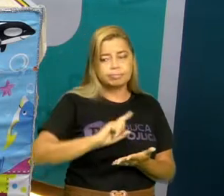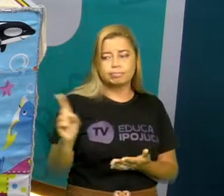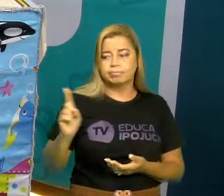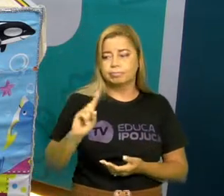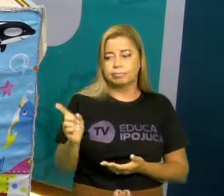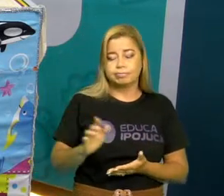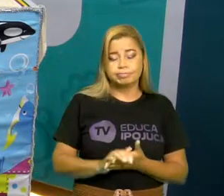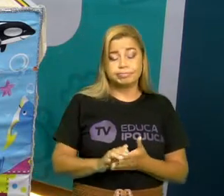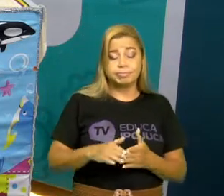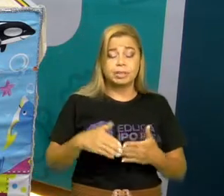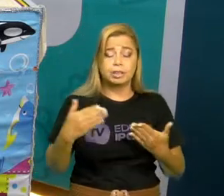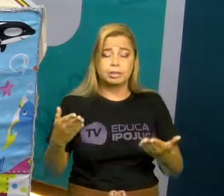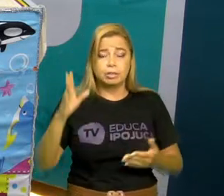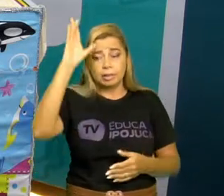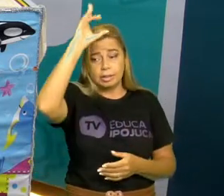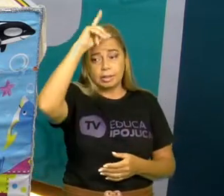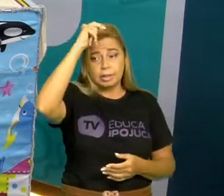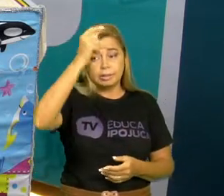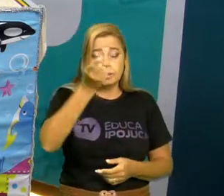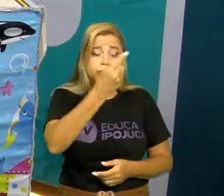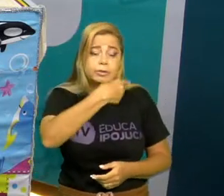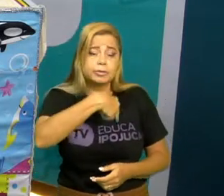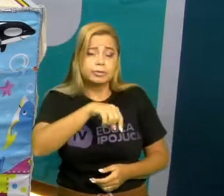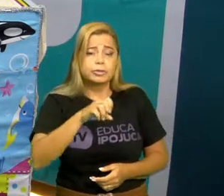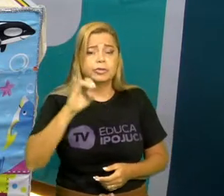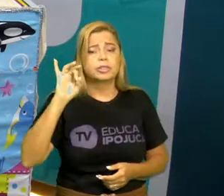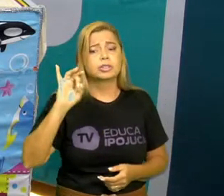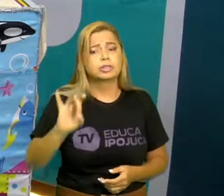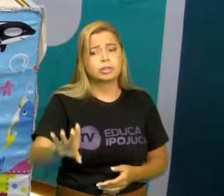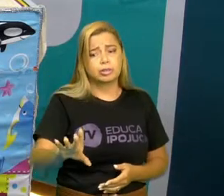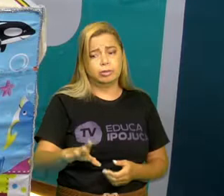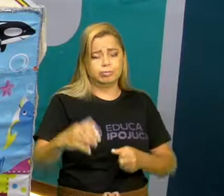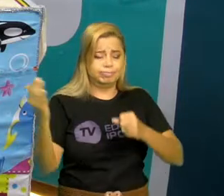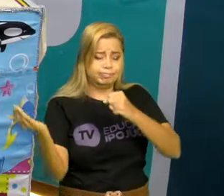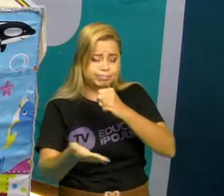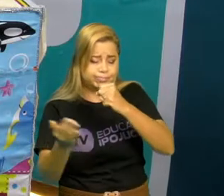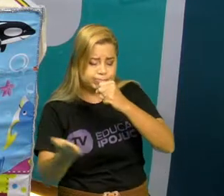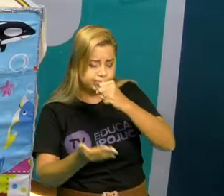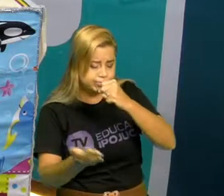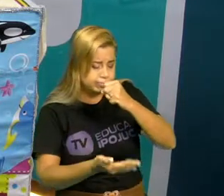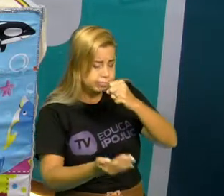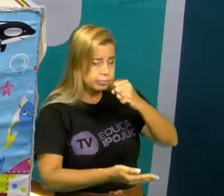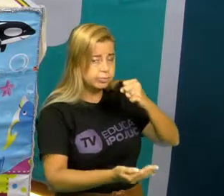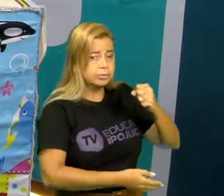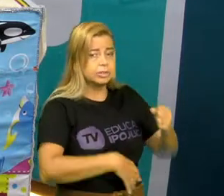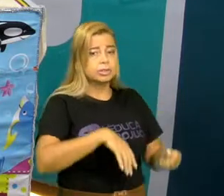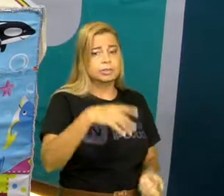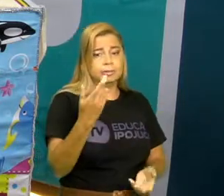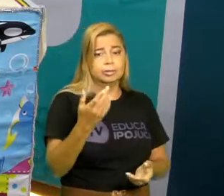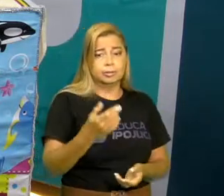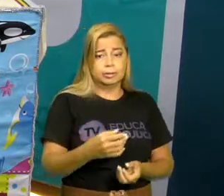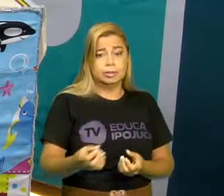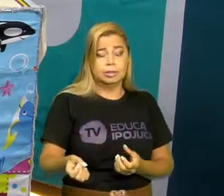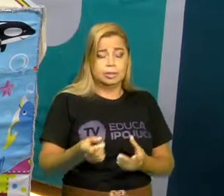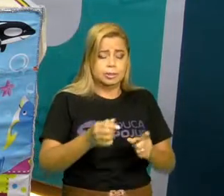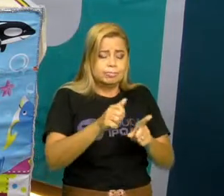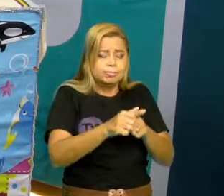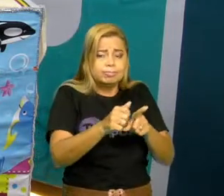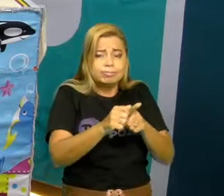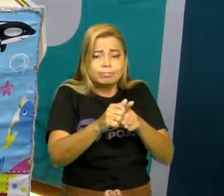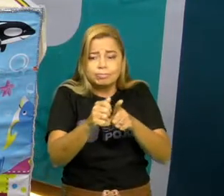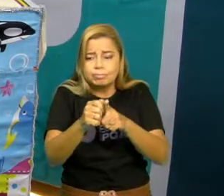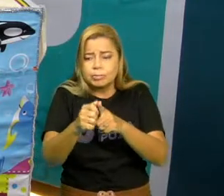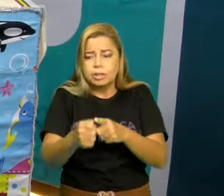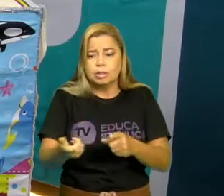foi, colheu o milho todinho sozinha. Trabalhou muito, ó, cansou